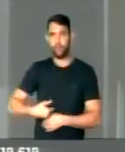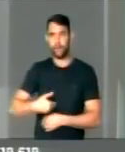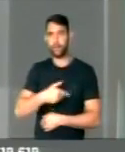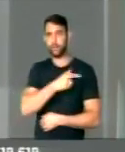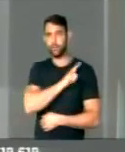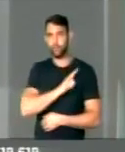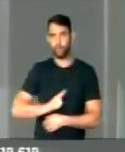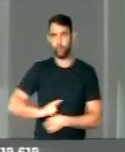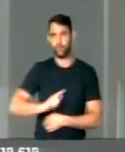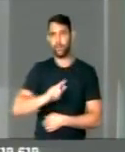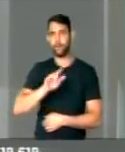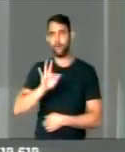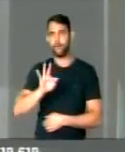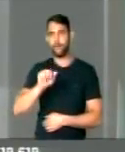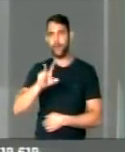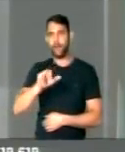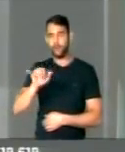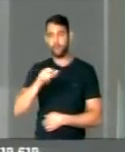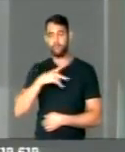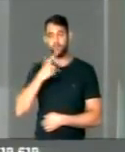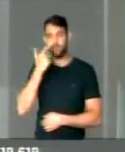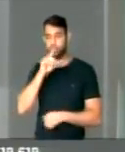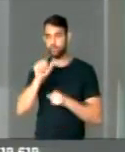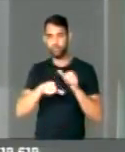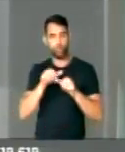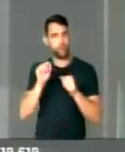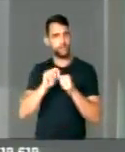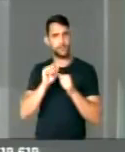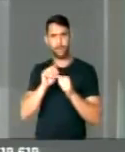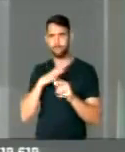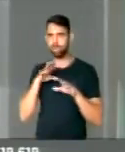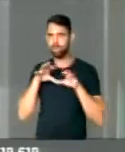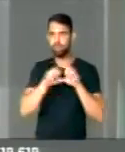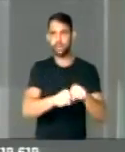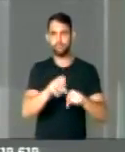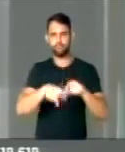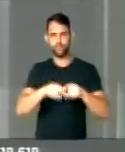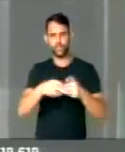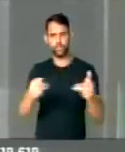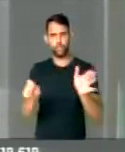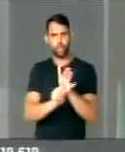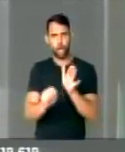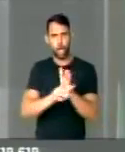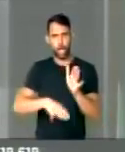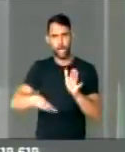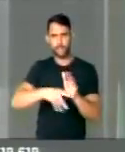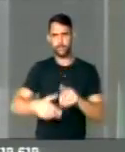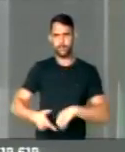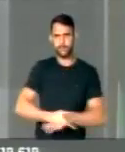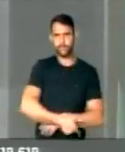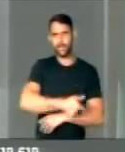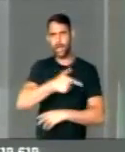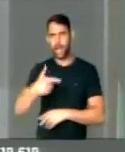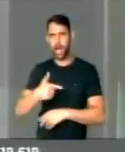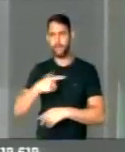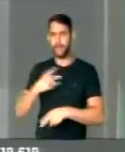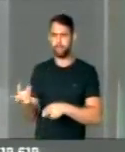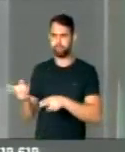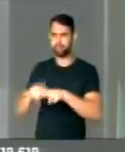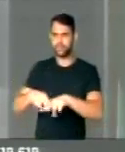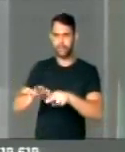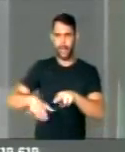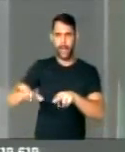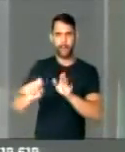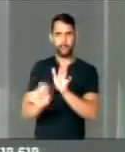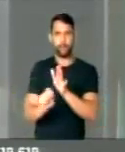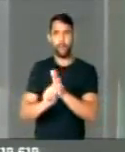Dino. Recorde após recorde. Nunca se fizeram tantas apreensões de drogas, de armas e tantas prisões relacionadas